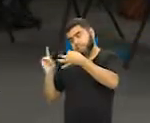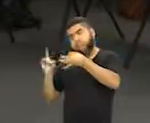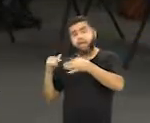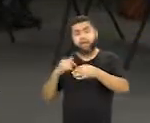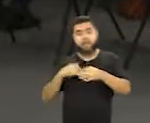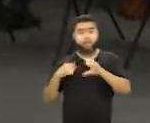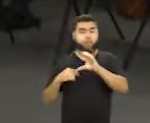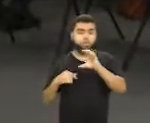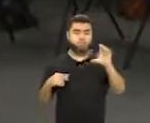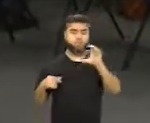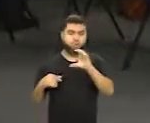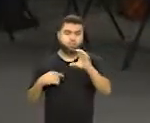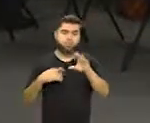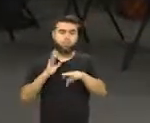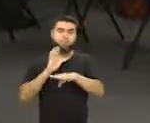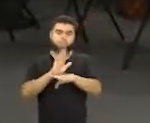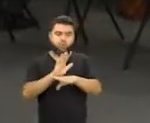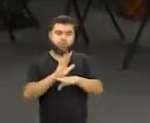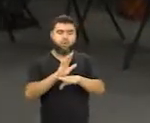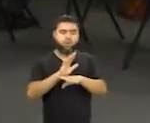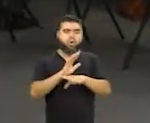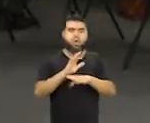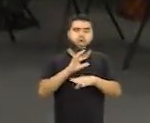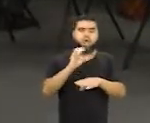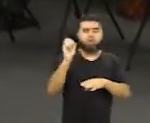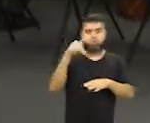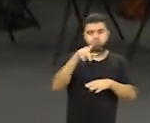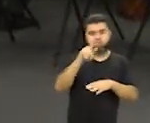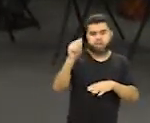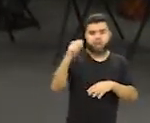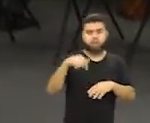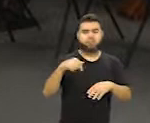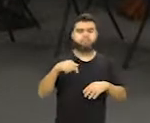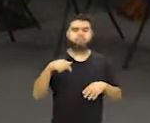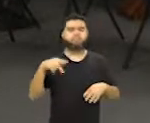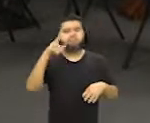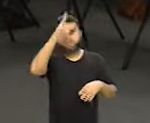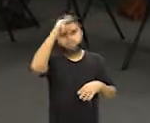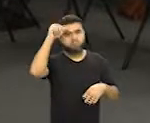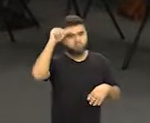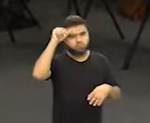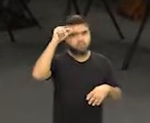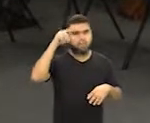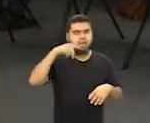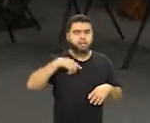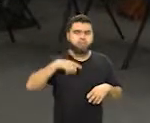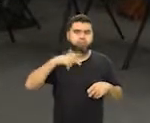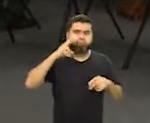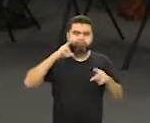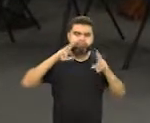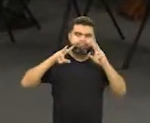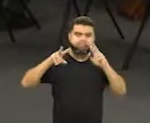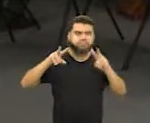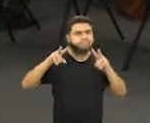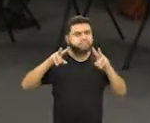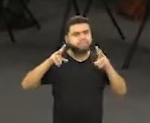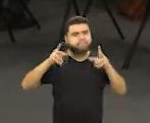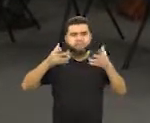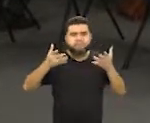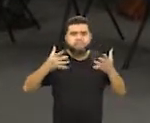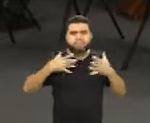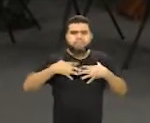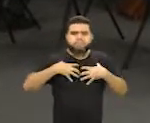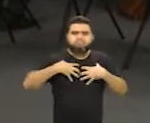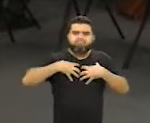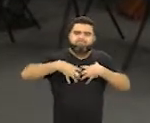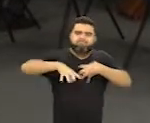muito atencioso. Eu, enquanto coordenador de apoio ao terceiro setor aqui pelo gabinete, tenho um olhar bem sensível